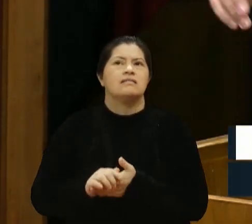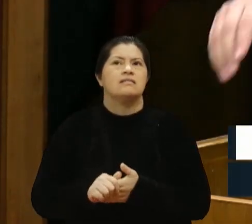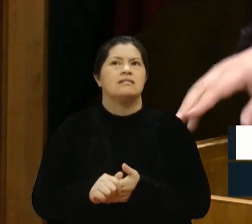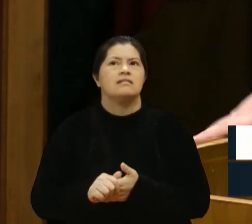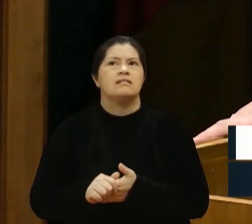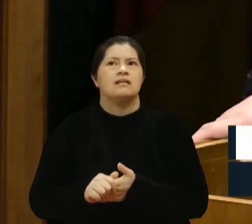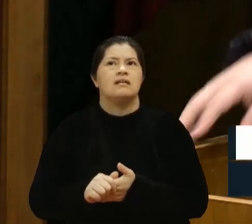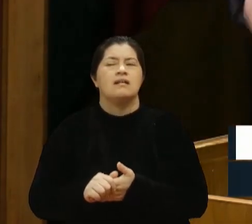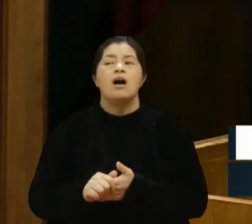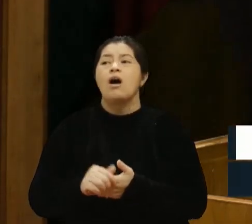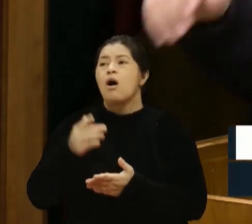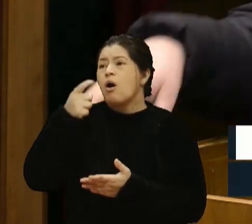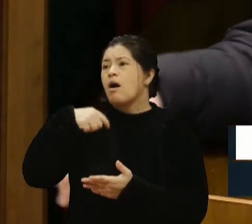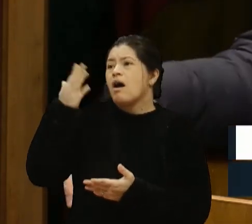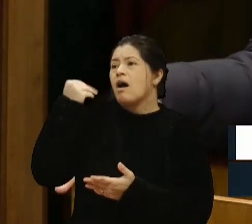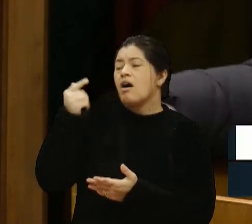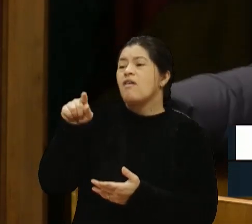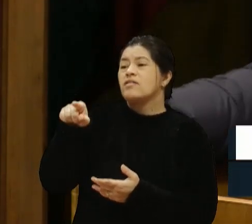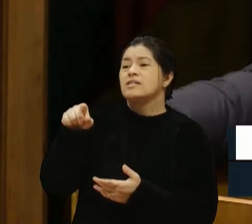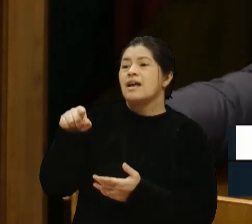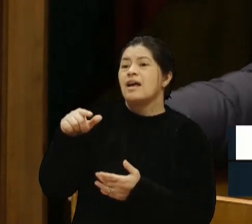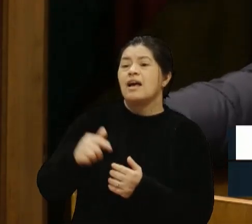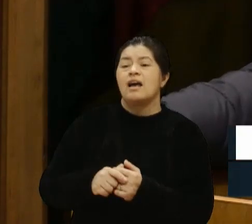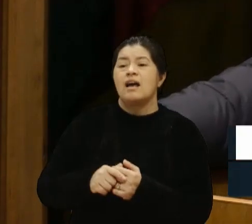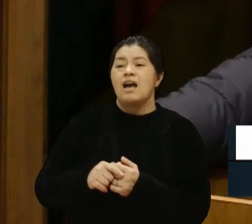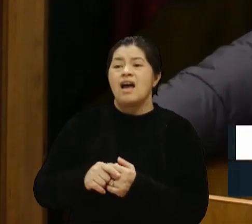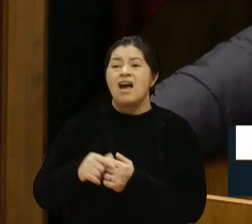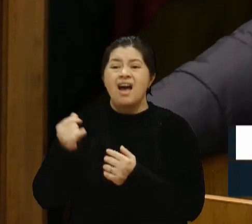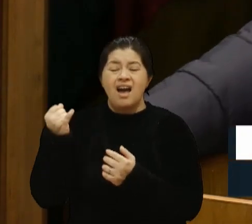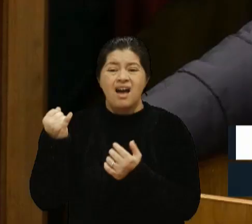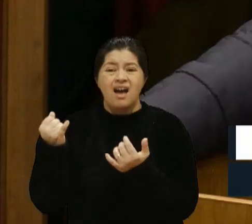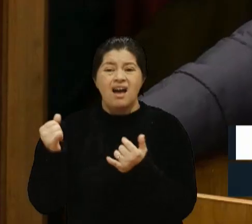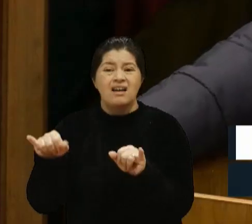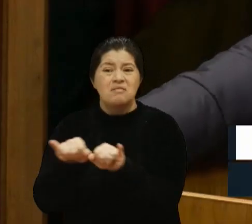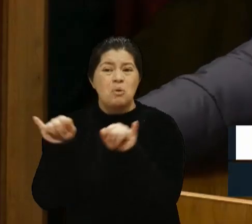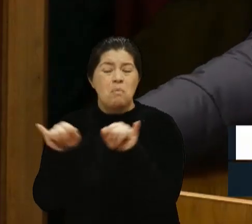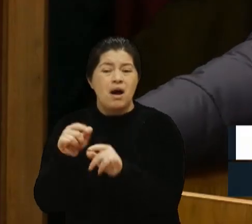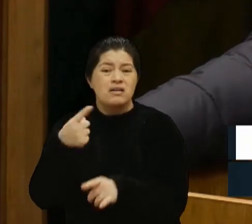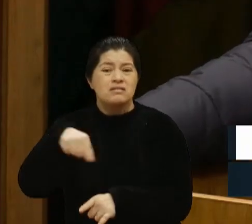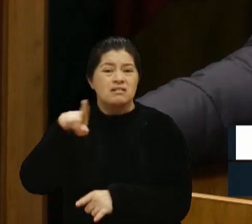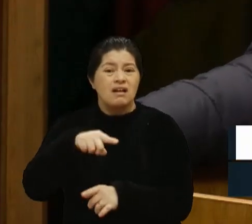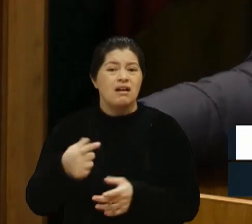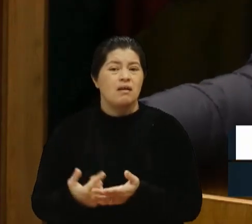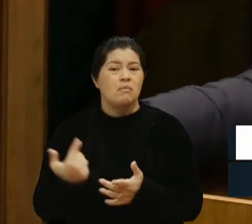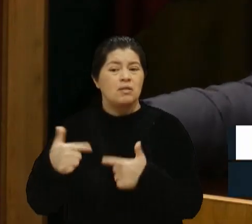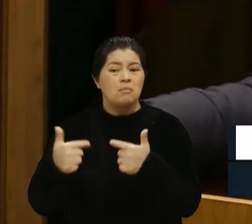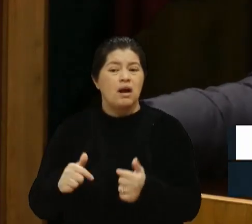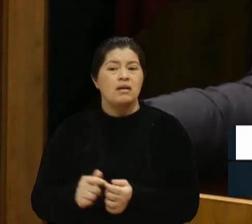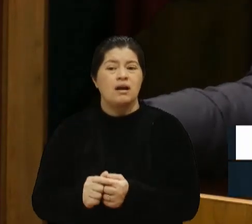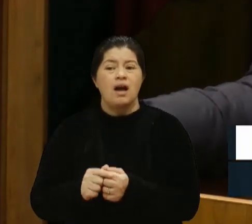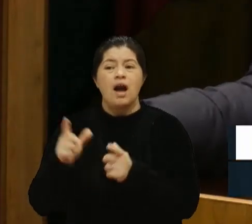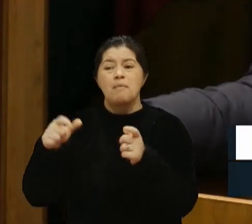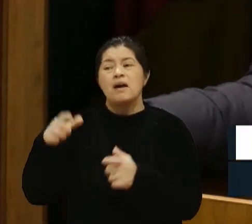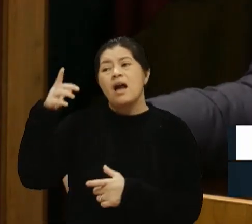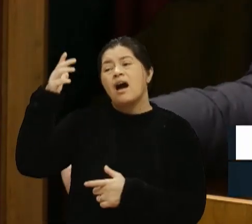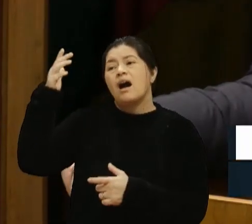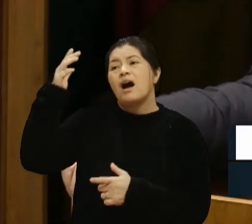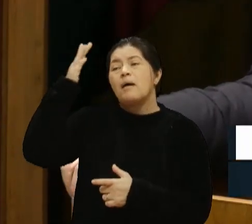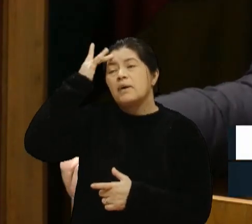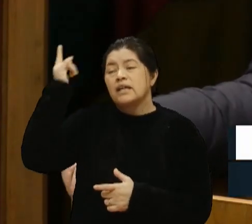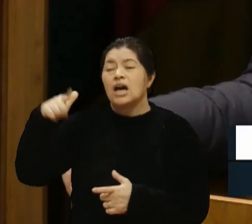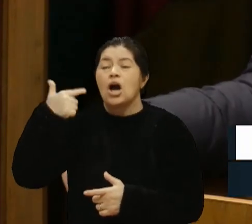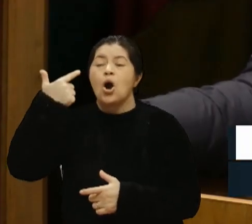E o rapaz me dizia assim, o trabalho que vocês fazem é de idiota. Eu disse, é de idiota, por quê? Não, hoje vem vocês, amanhã vem o Universal, depois